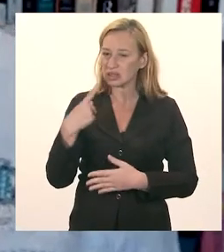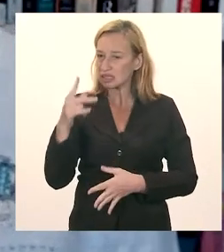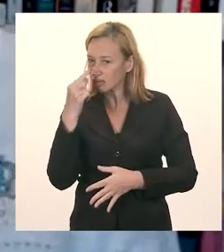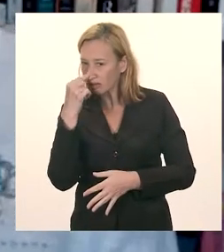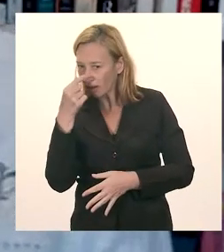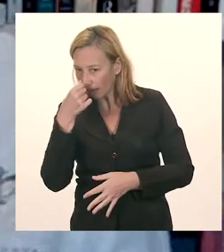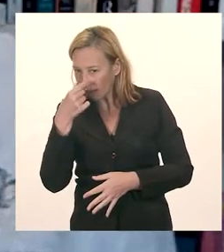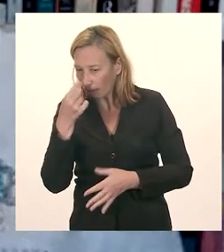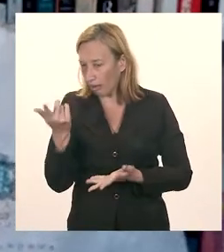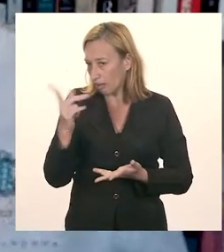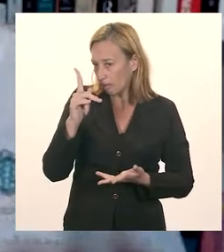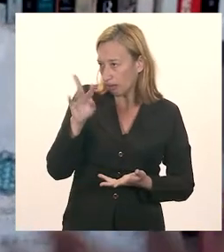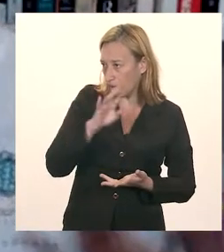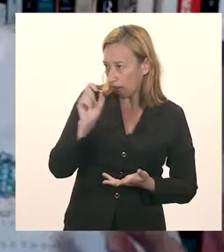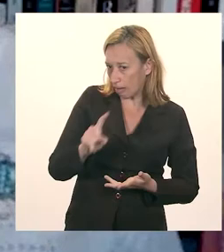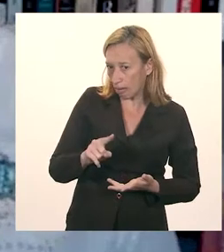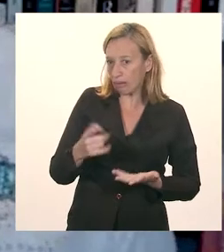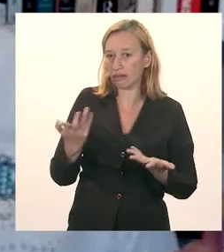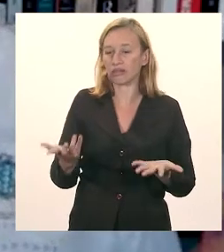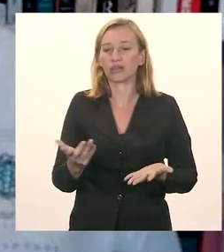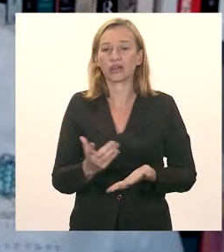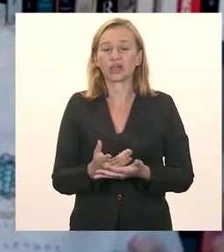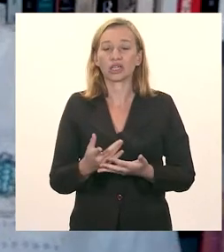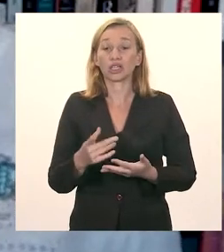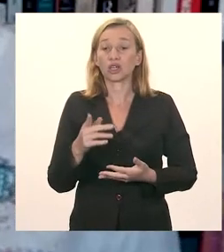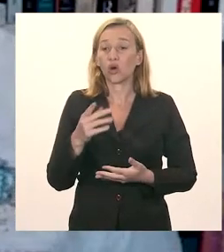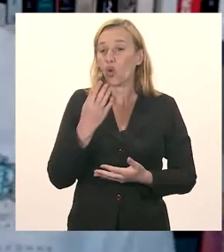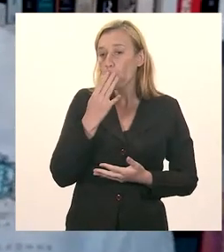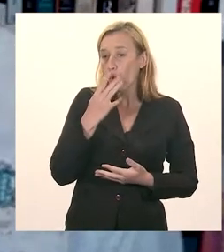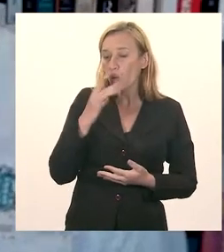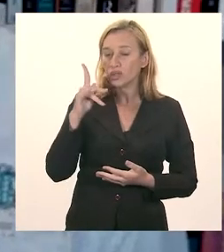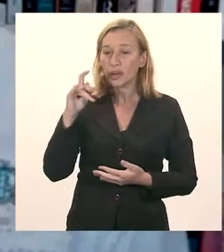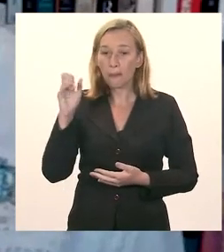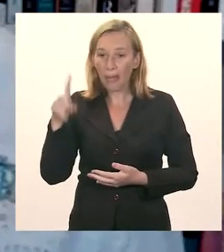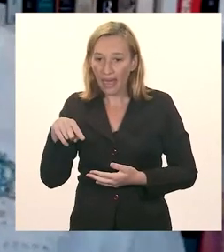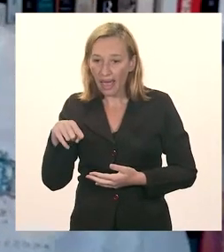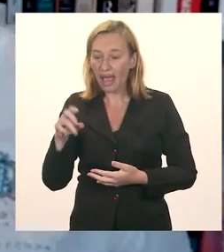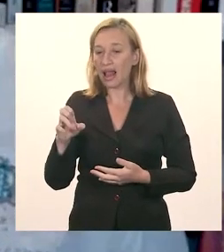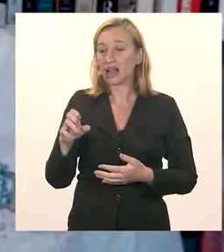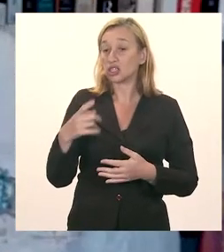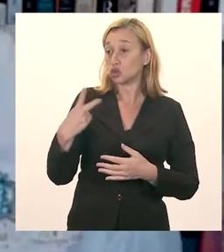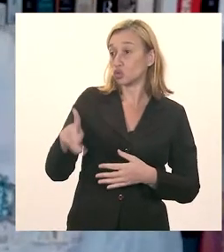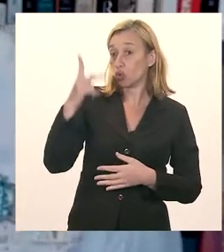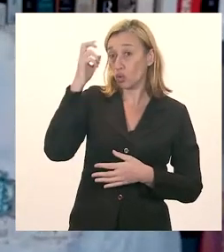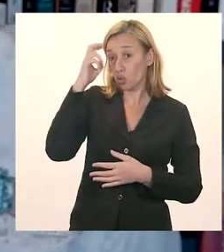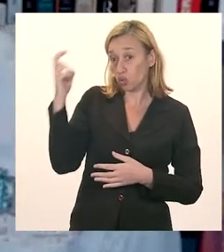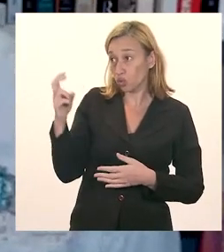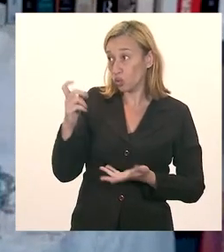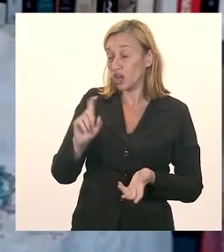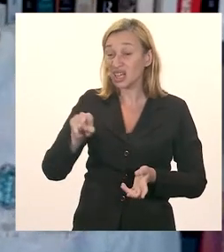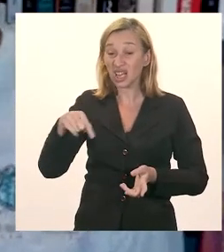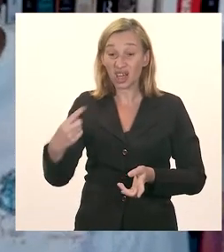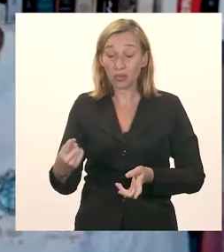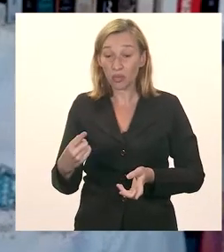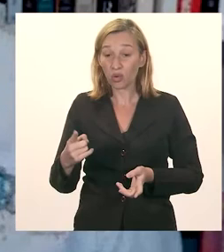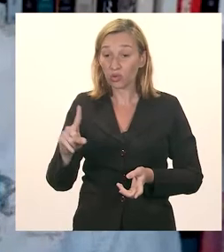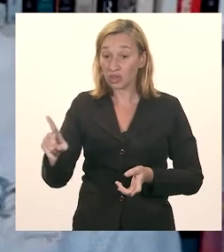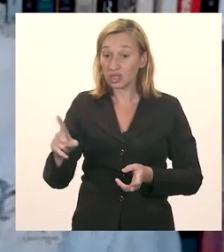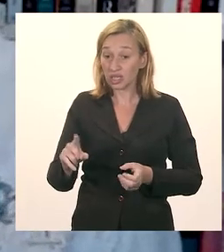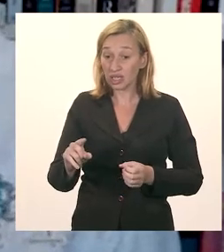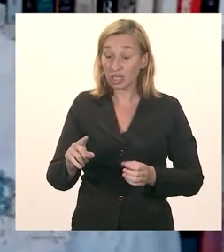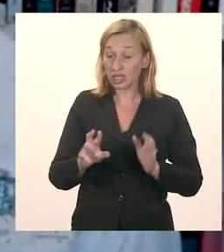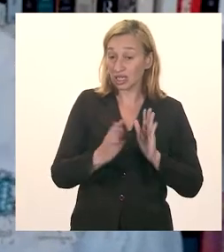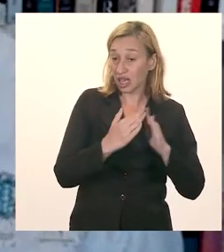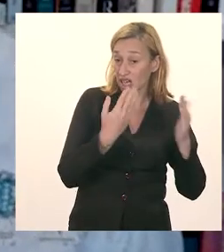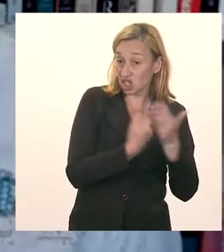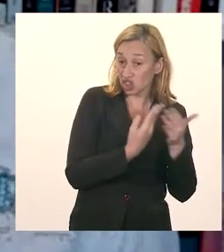do seu nariz, enfim, da sua cor de pele, da sua cultura, e depois isso é